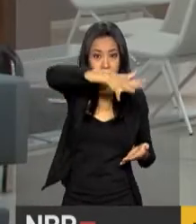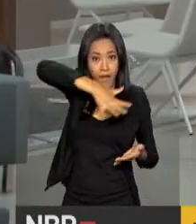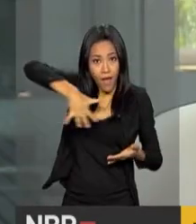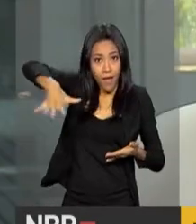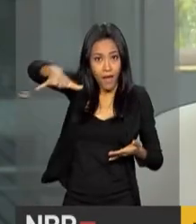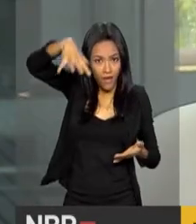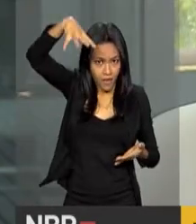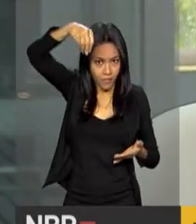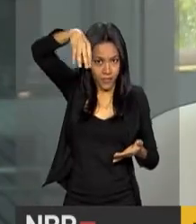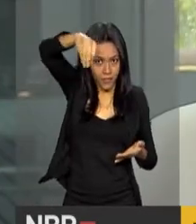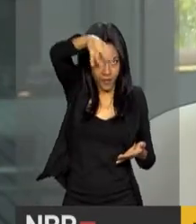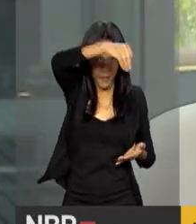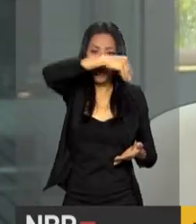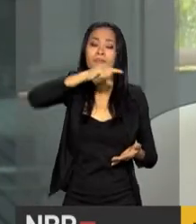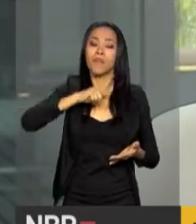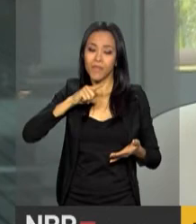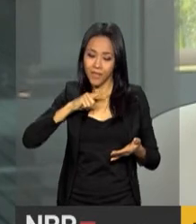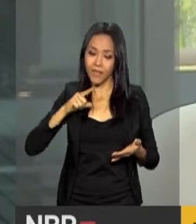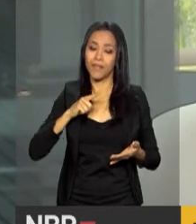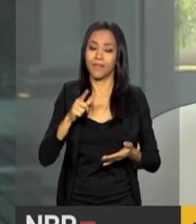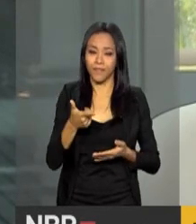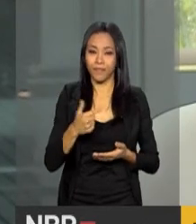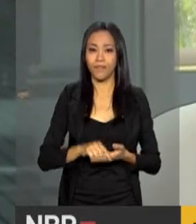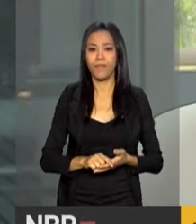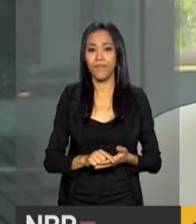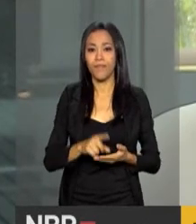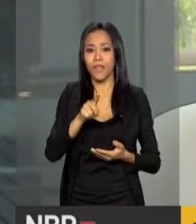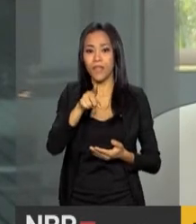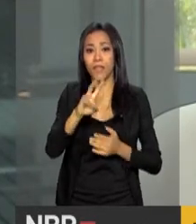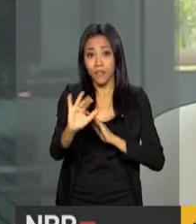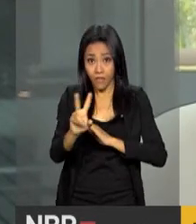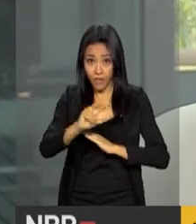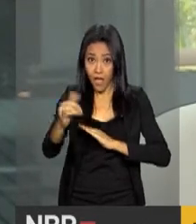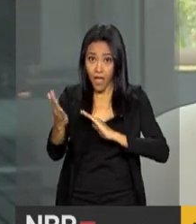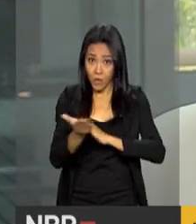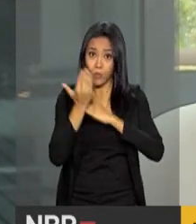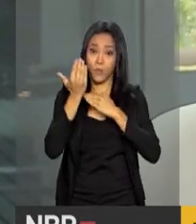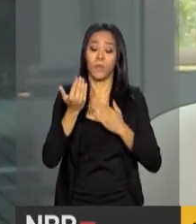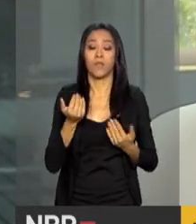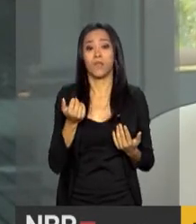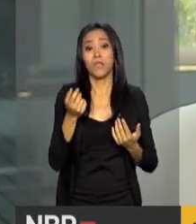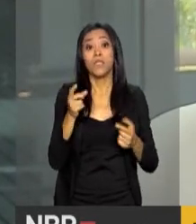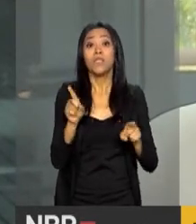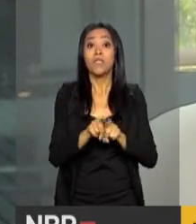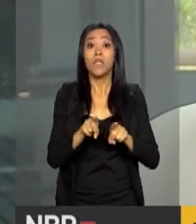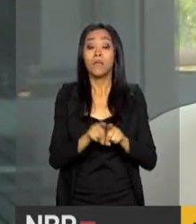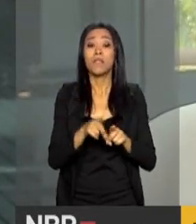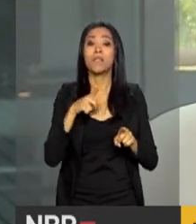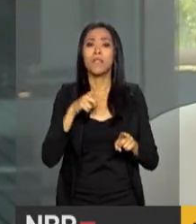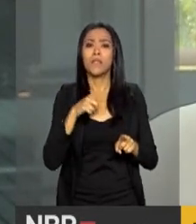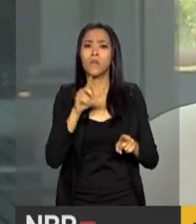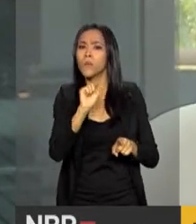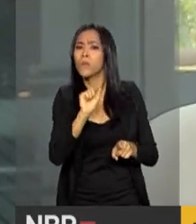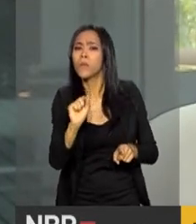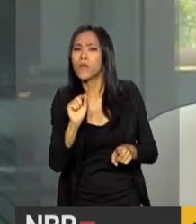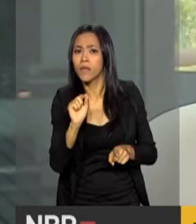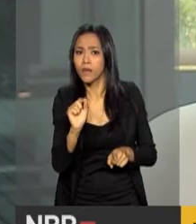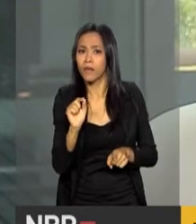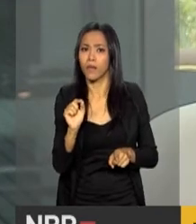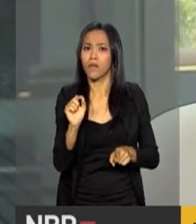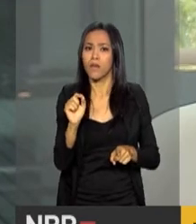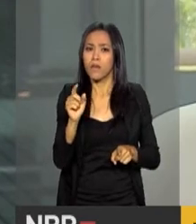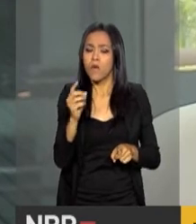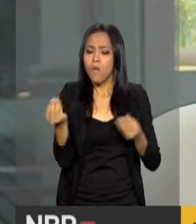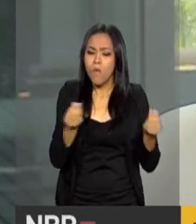imagens de satélite margem de satélites é que no jargão técnico imagens orbitais conter a identificação desse